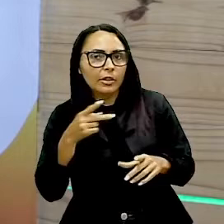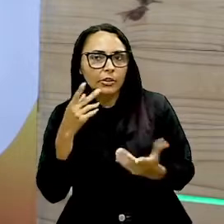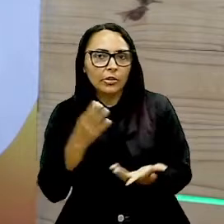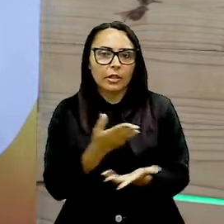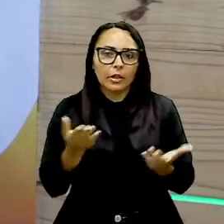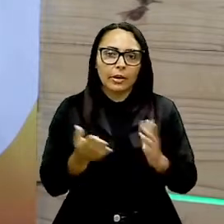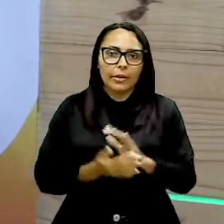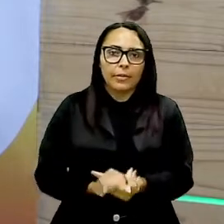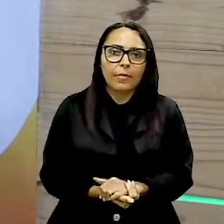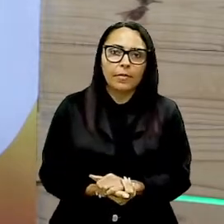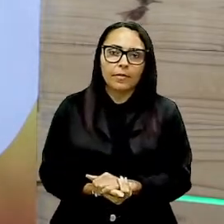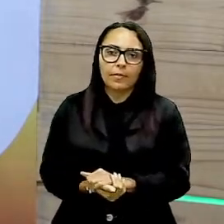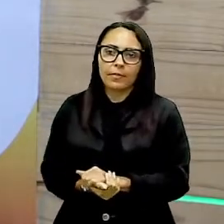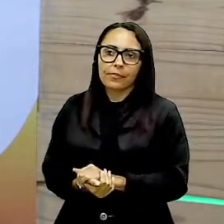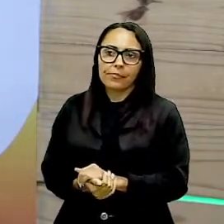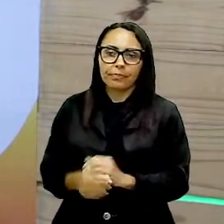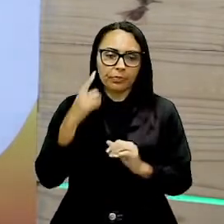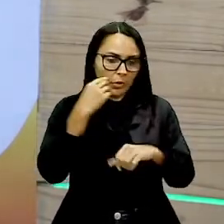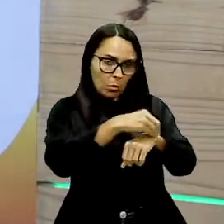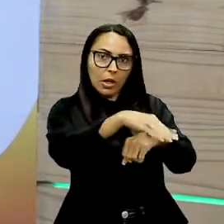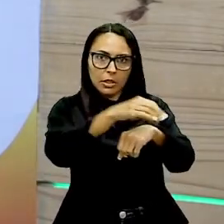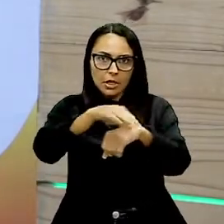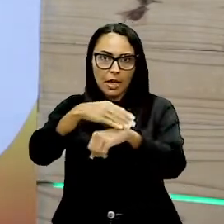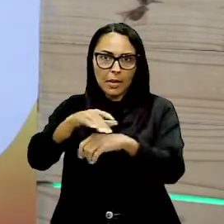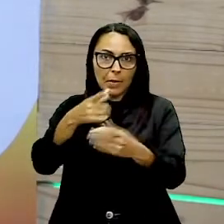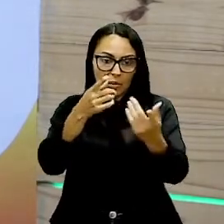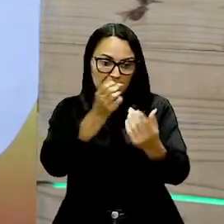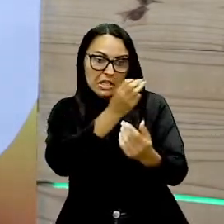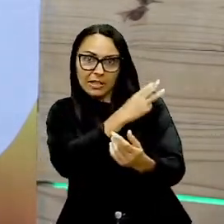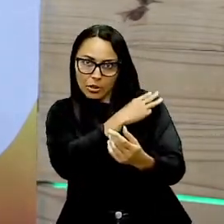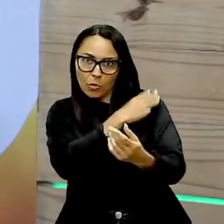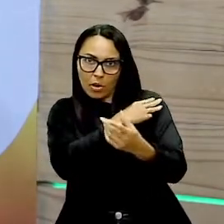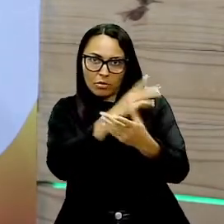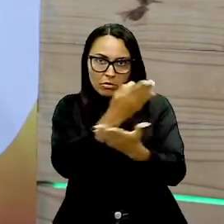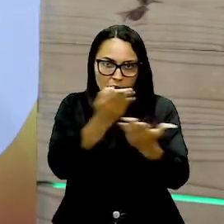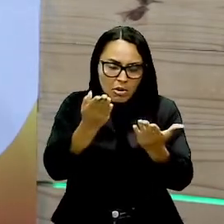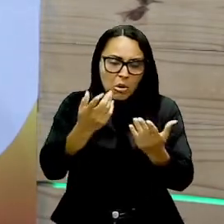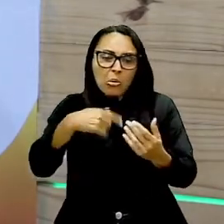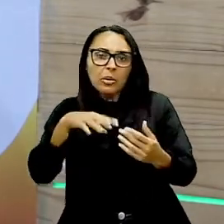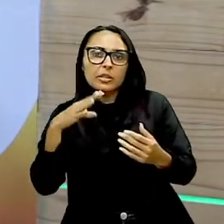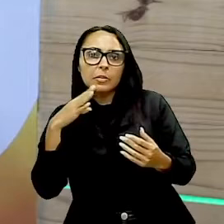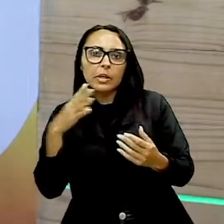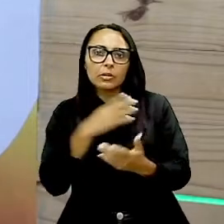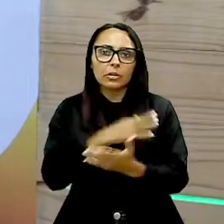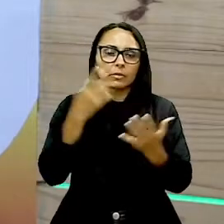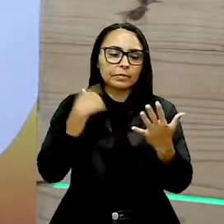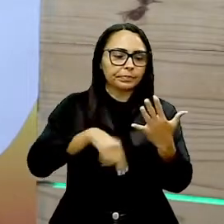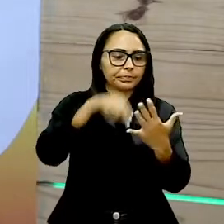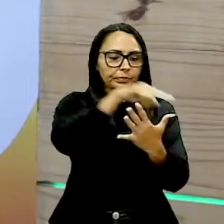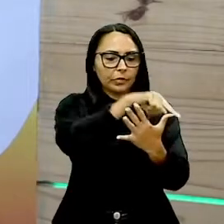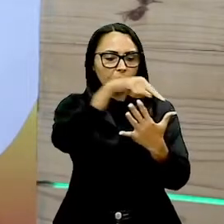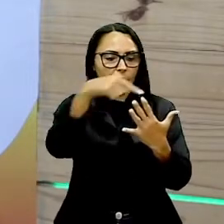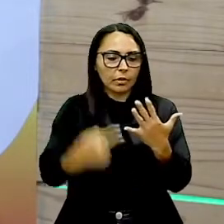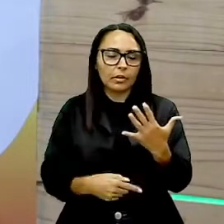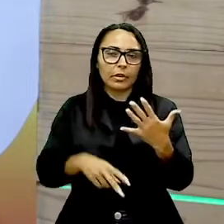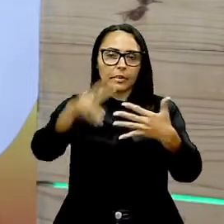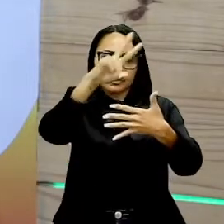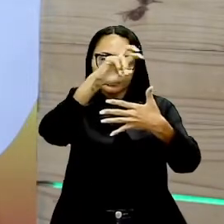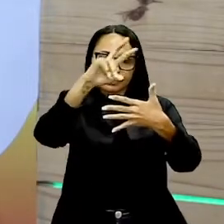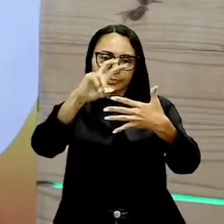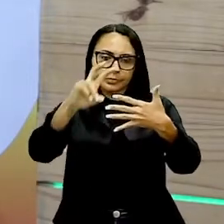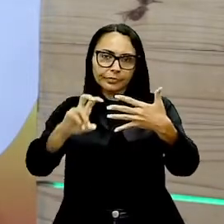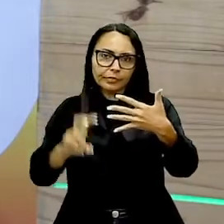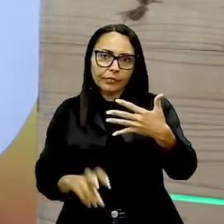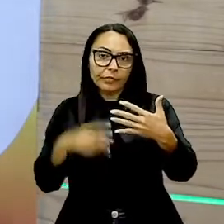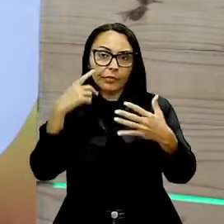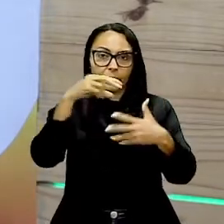conhecimento, olha, uma dica aí para a galera do terceiro ano, conhecimento são dos 5 assuntos que mais